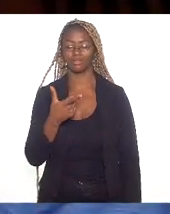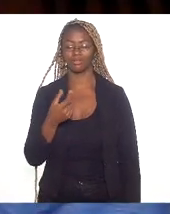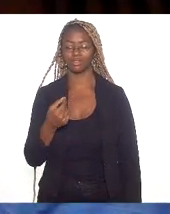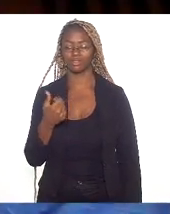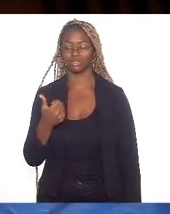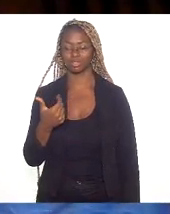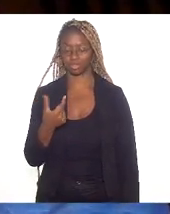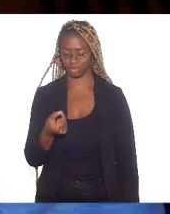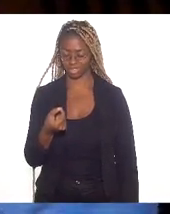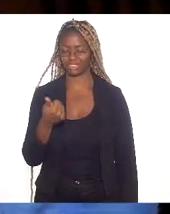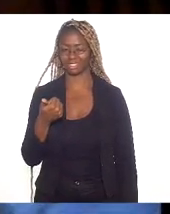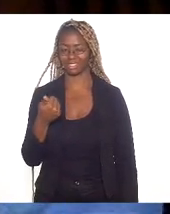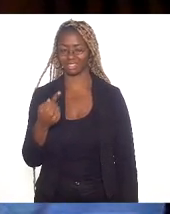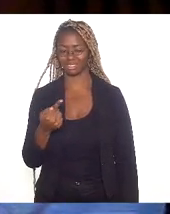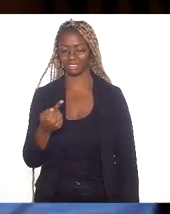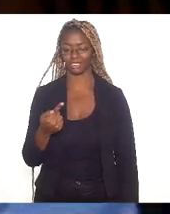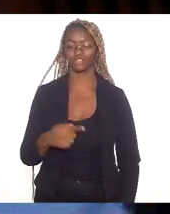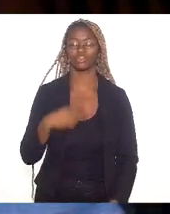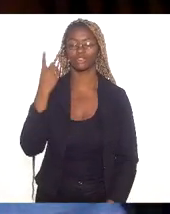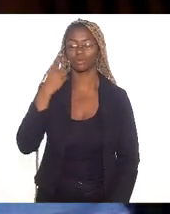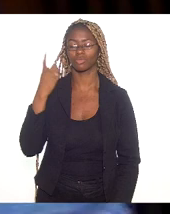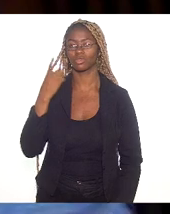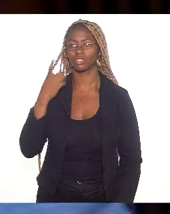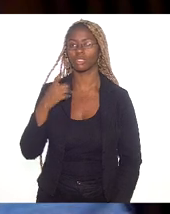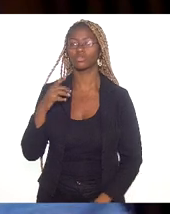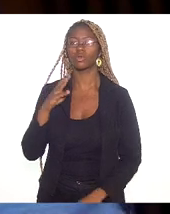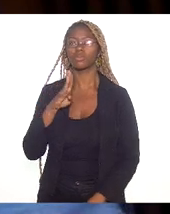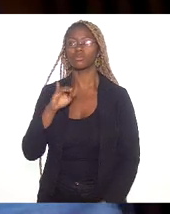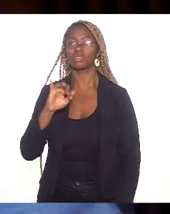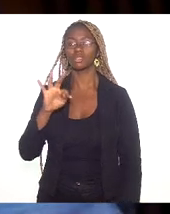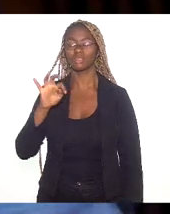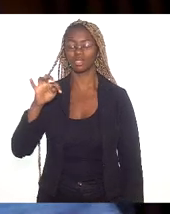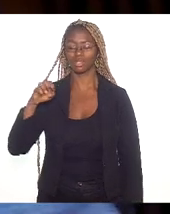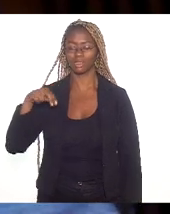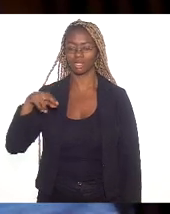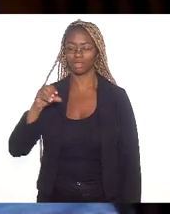2016, deputado Conte Bittencourt, parecer